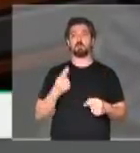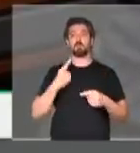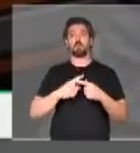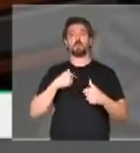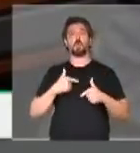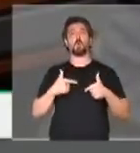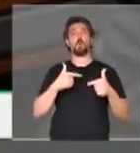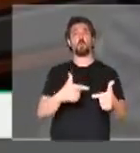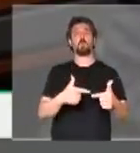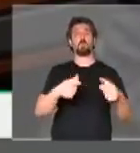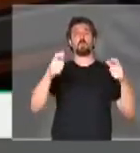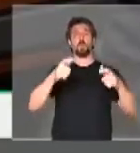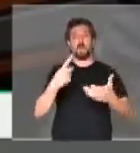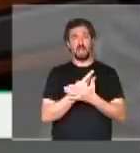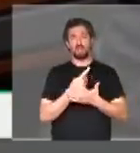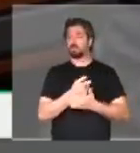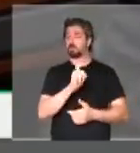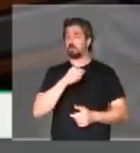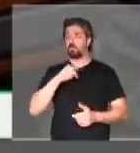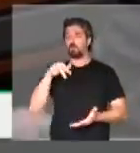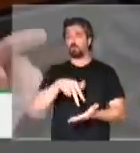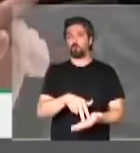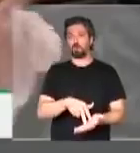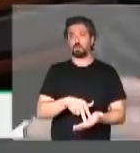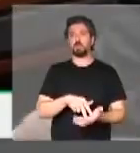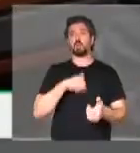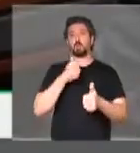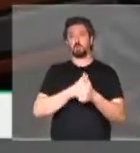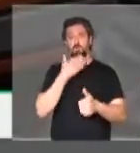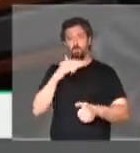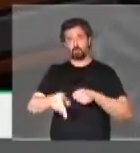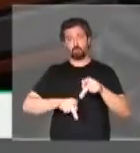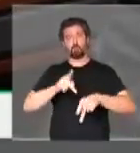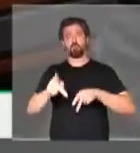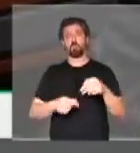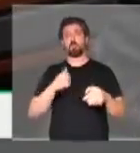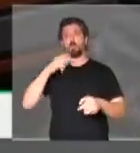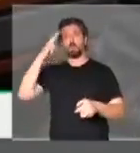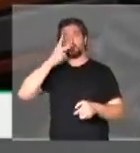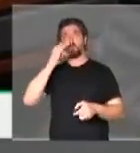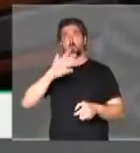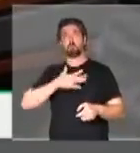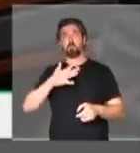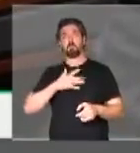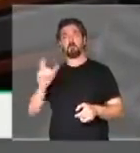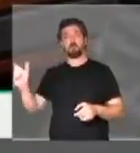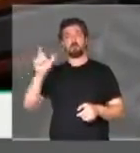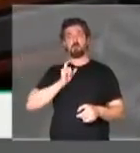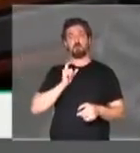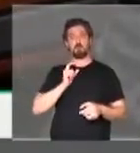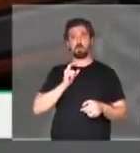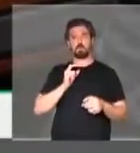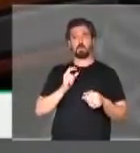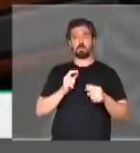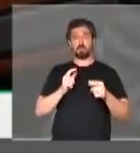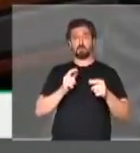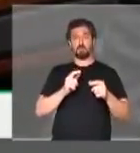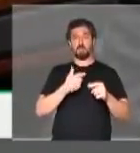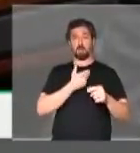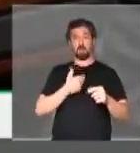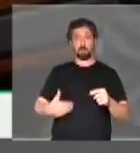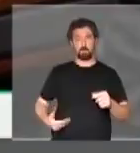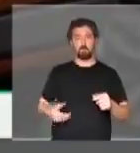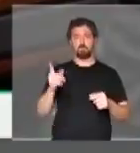ter lutado na trincheira errada. Eu vim aqui para lutar pelo povo. Lembro que meu pai dizia que a máquina pública